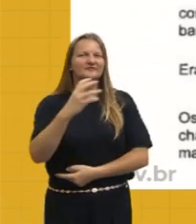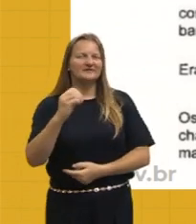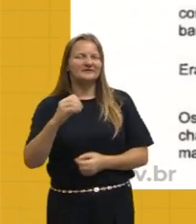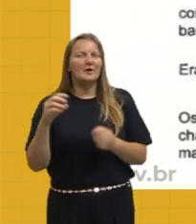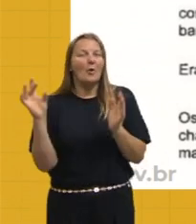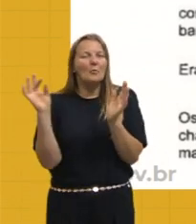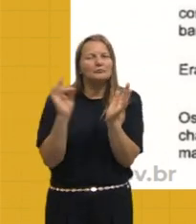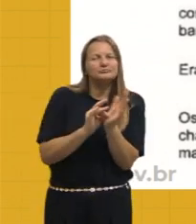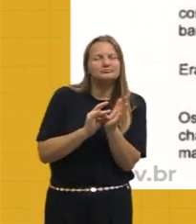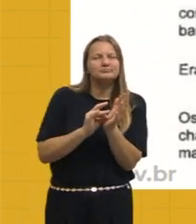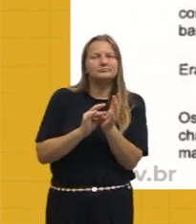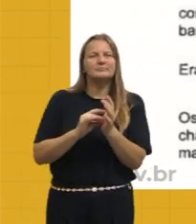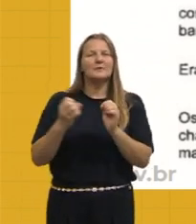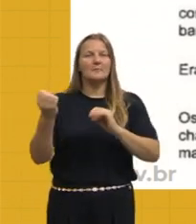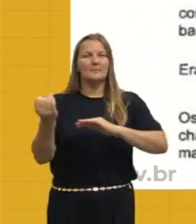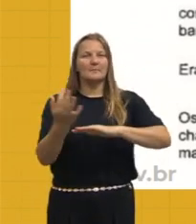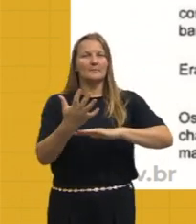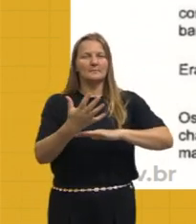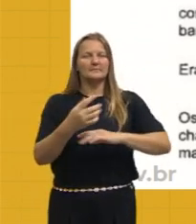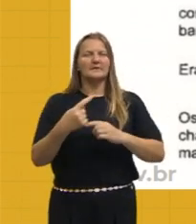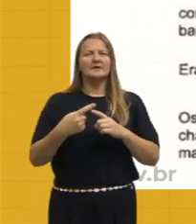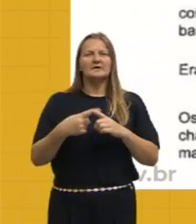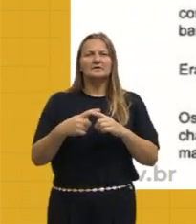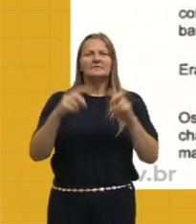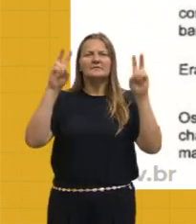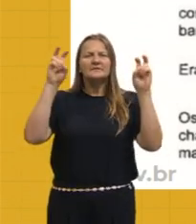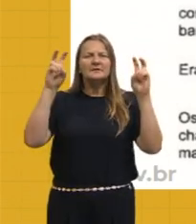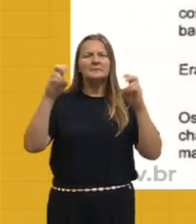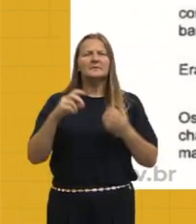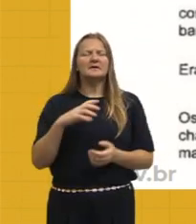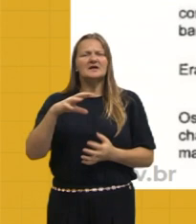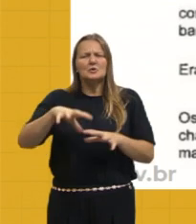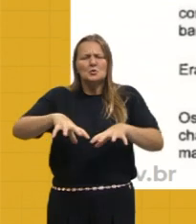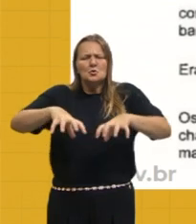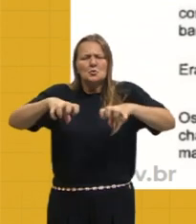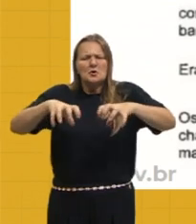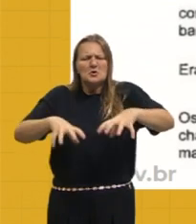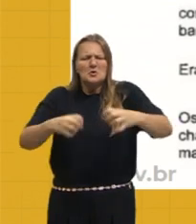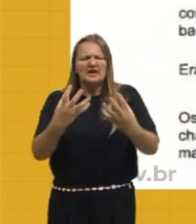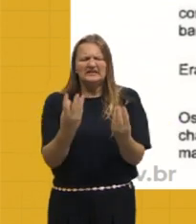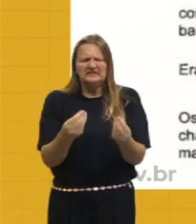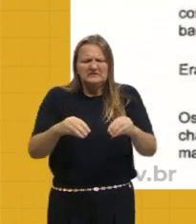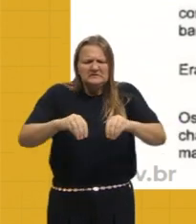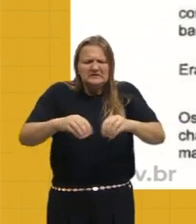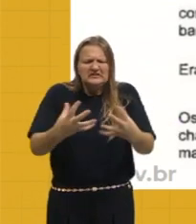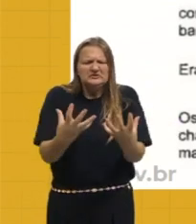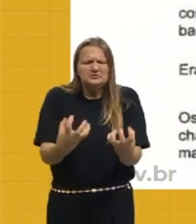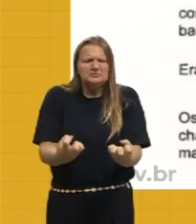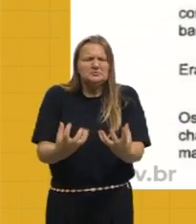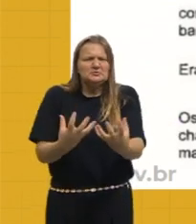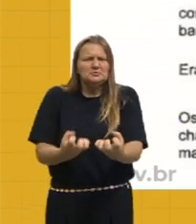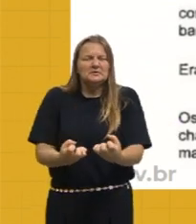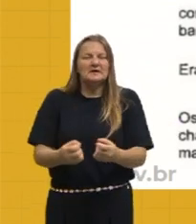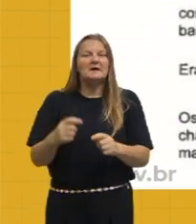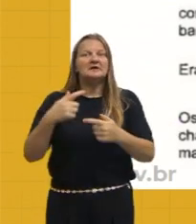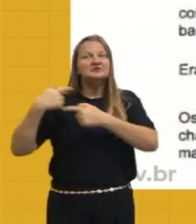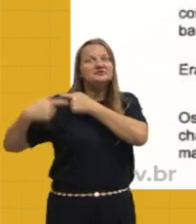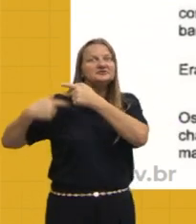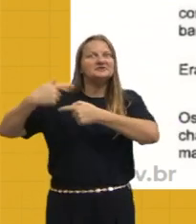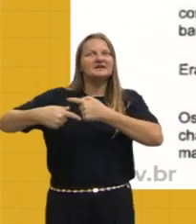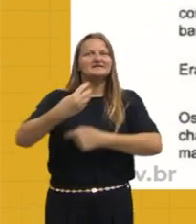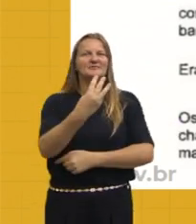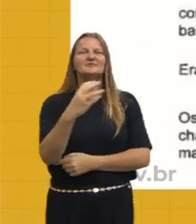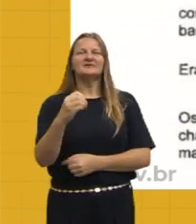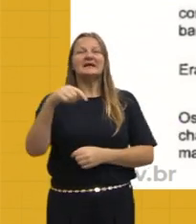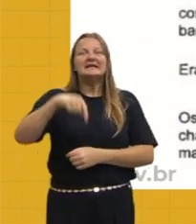do modernismo né ela falou sobre a questão da seca dos problemas sociais que influenciaram os autores da geração de 30